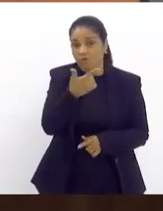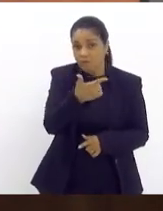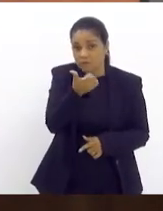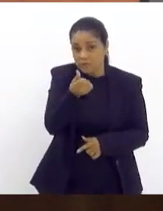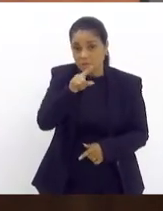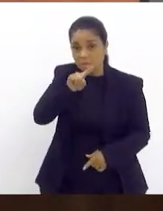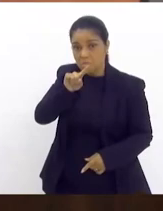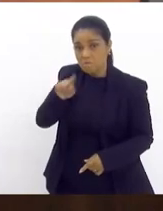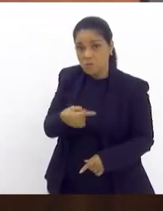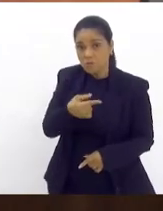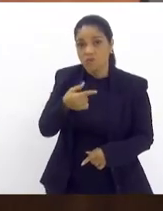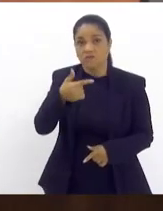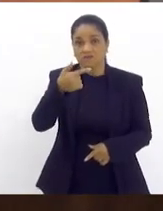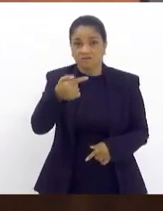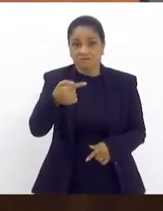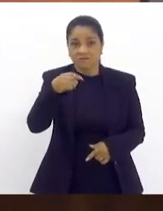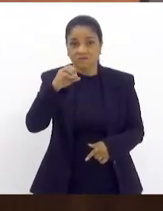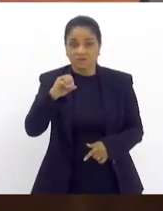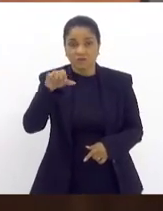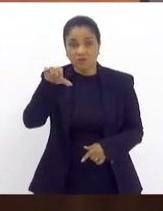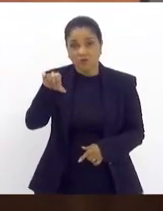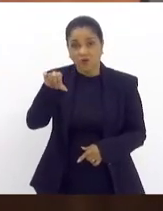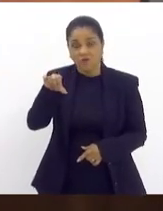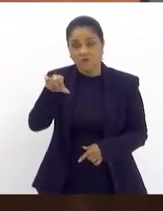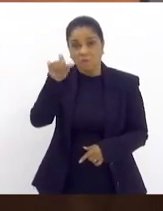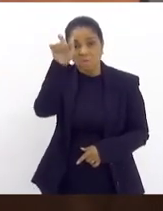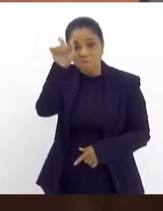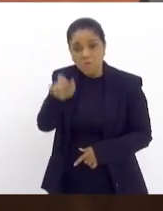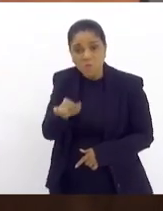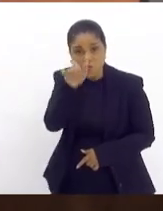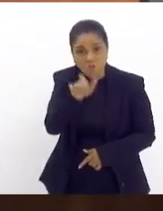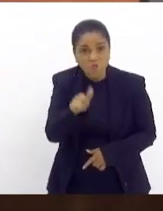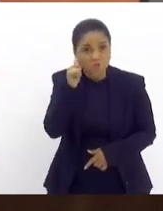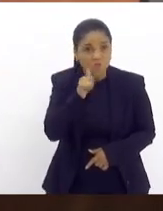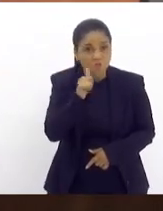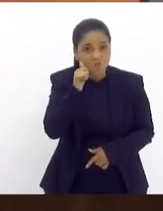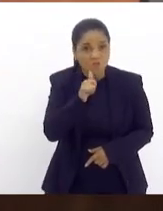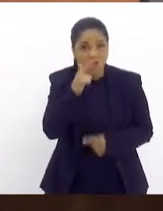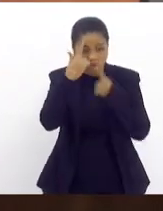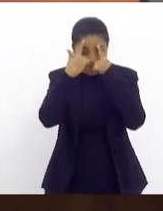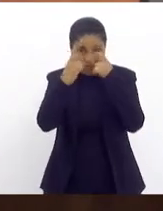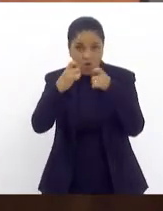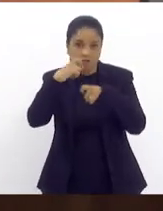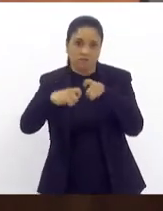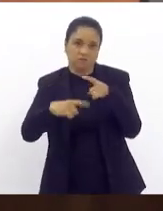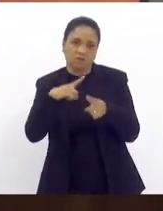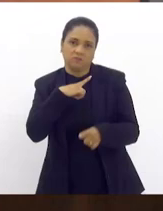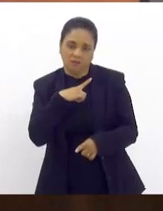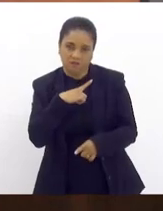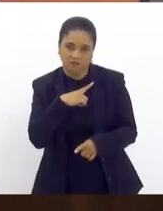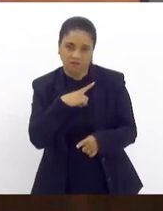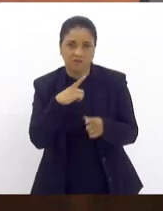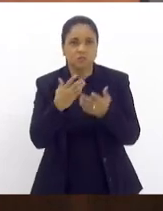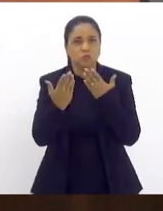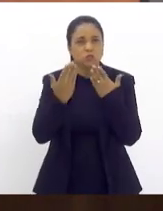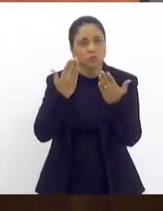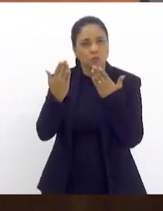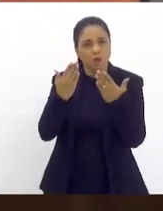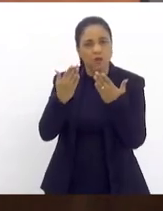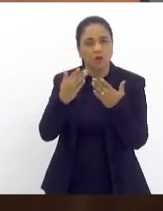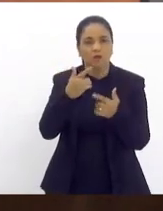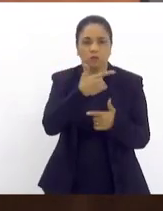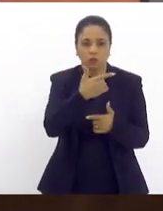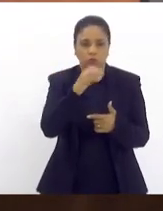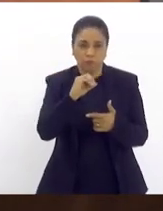26.709 vítimas comparado com o mesmo período do ano o anterior ou seja 2020 o número